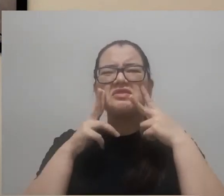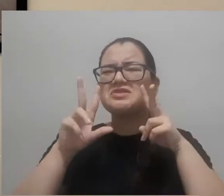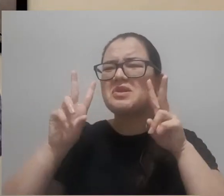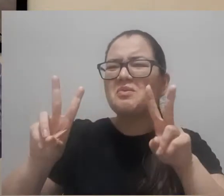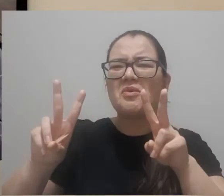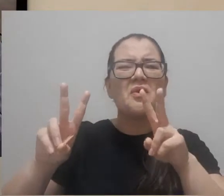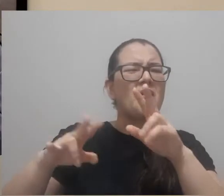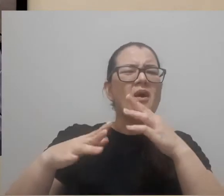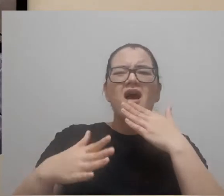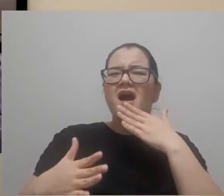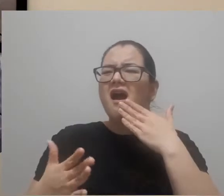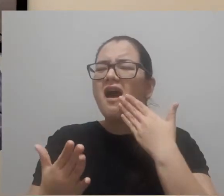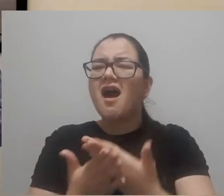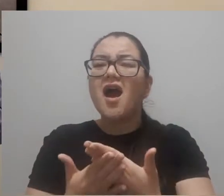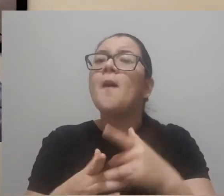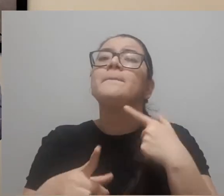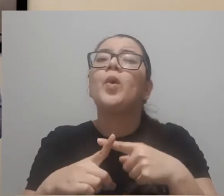de eternidade.